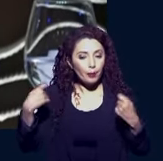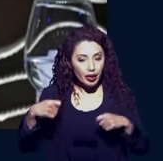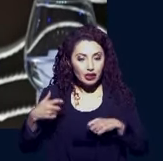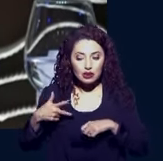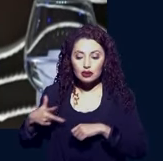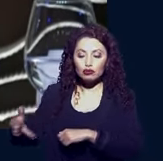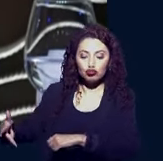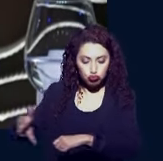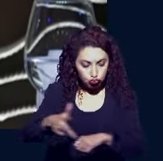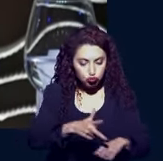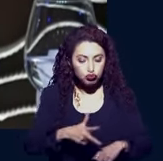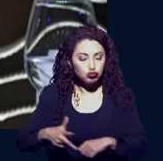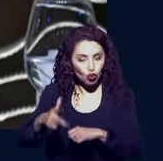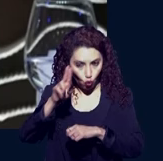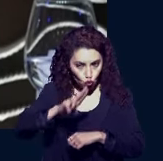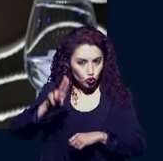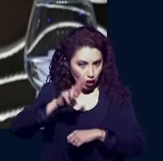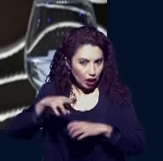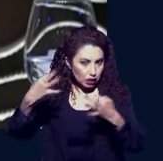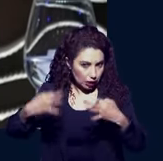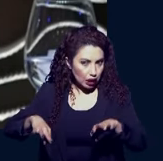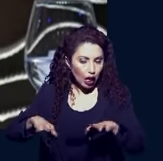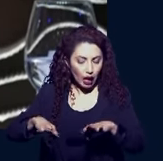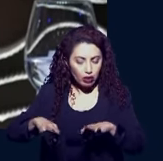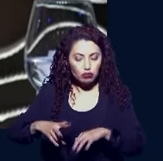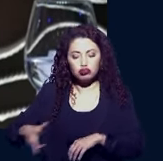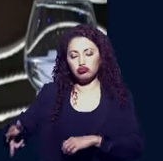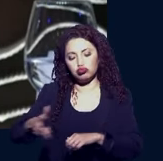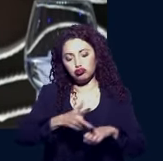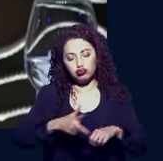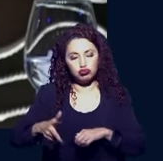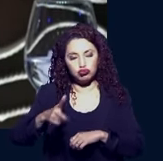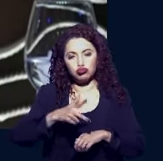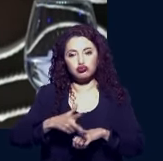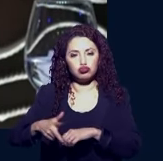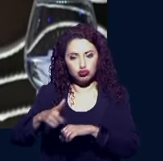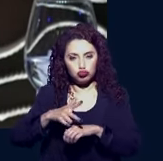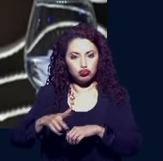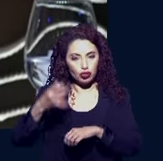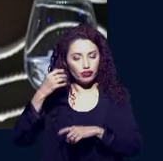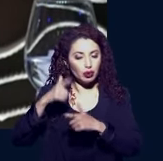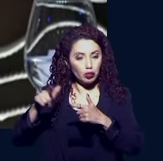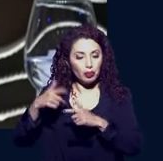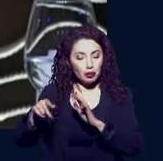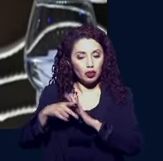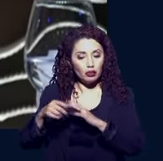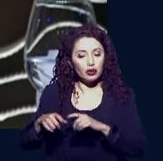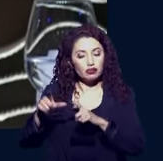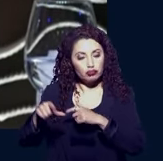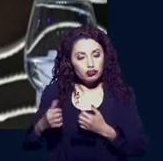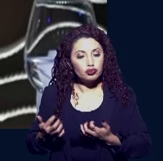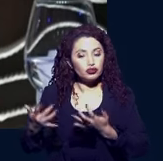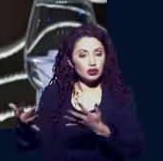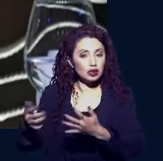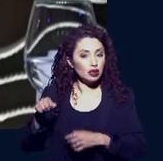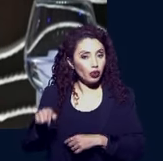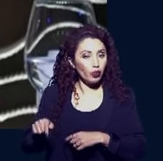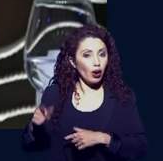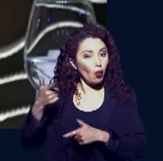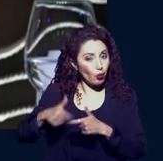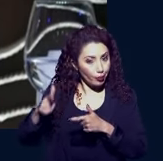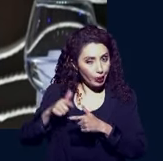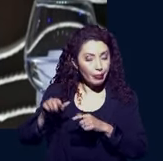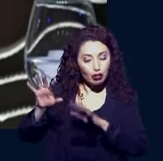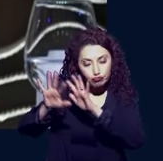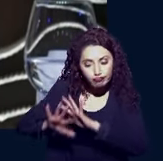maneira correta para que a gente faça aí isso que a gente vem fazendo com a nossa safra então um problema de imagem sério